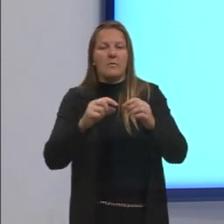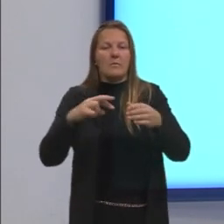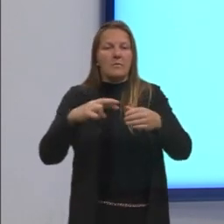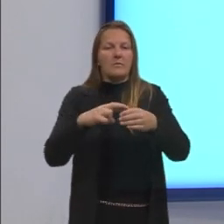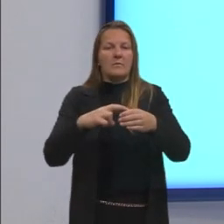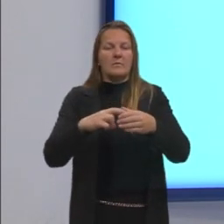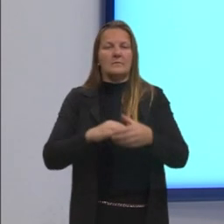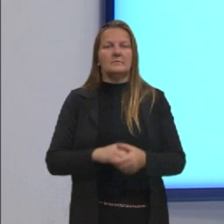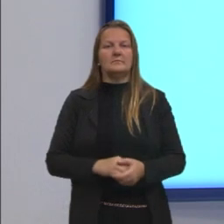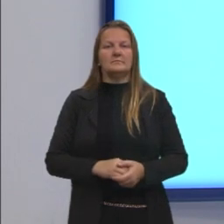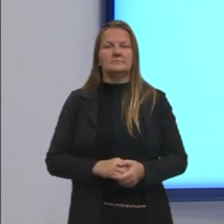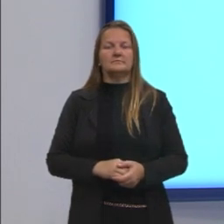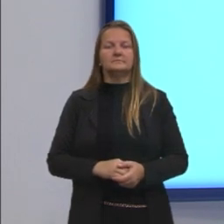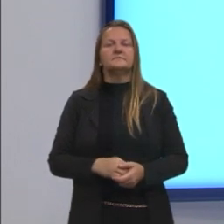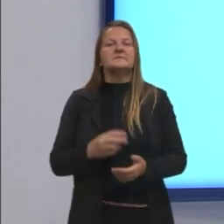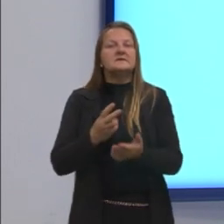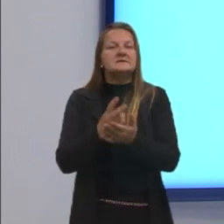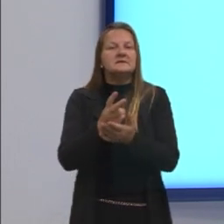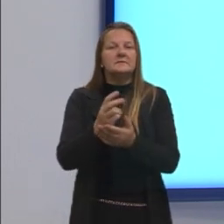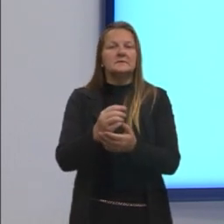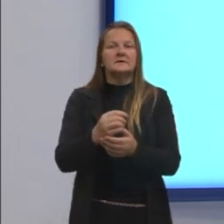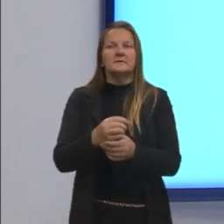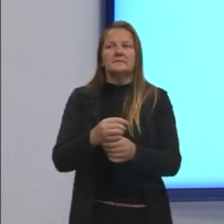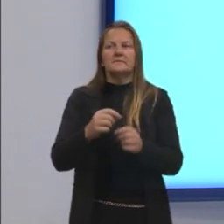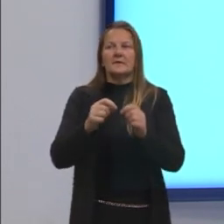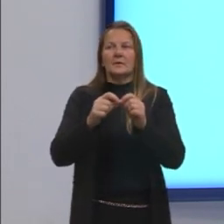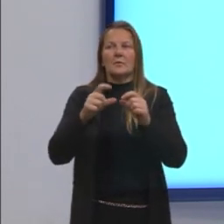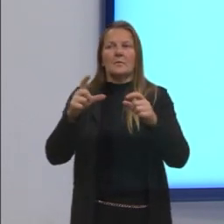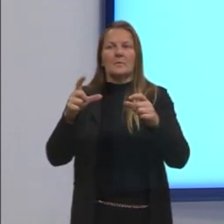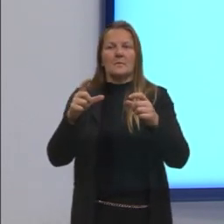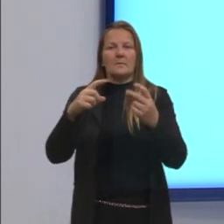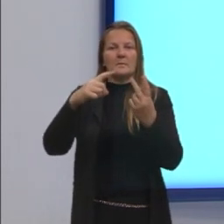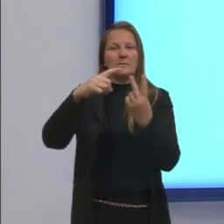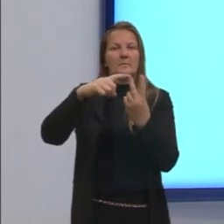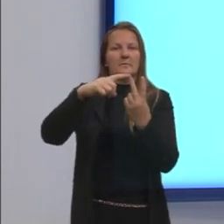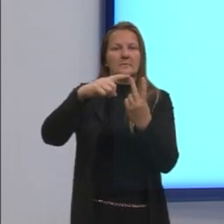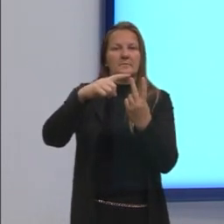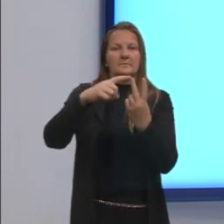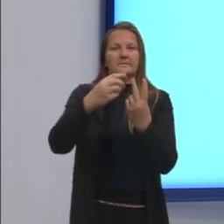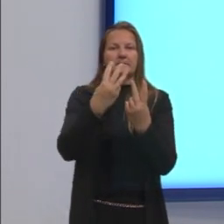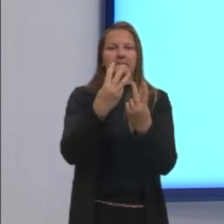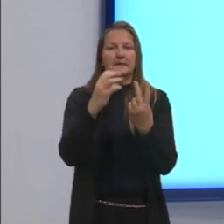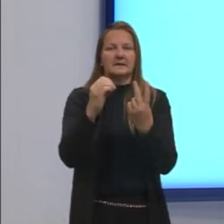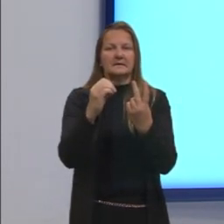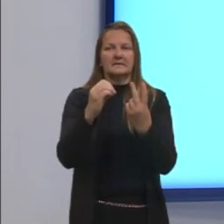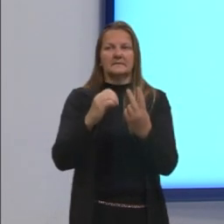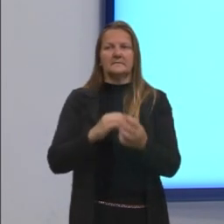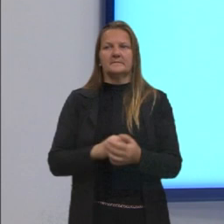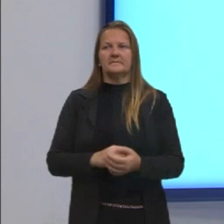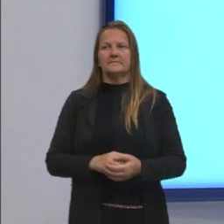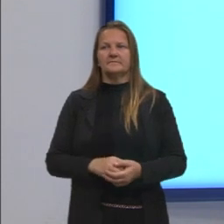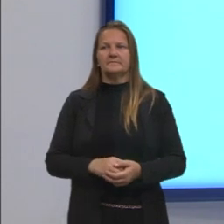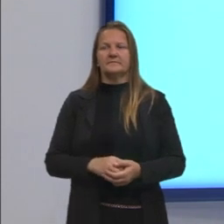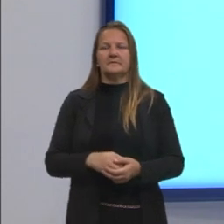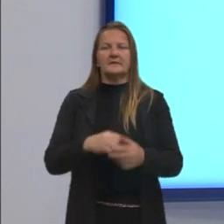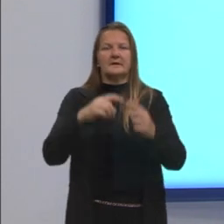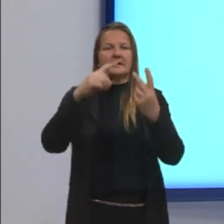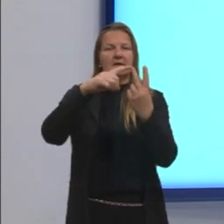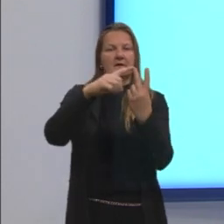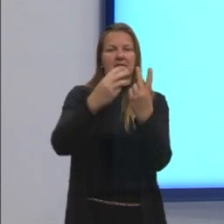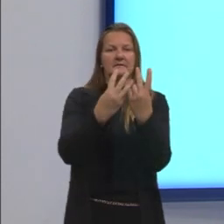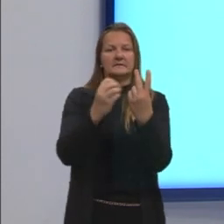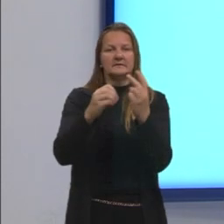então a gente sempre pega né o valor maior menos o menor o aumento foi de raiz de 30